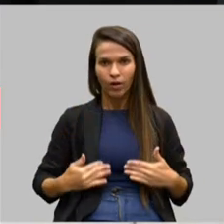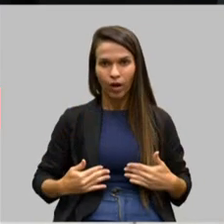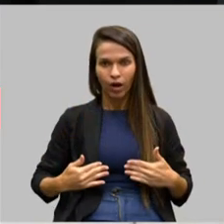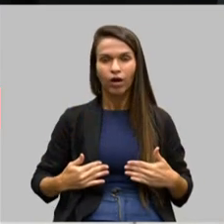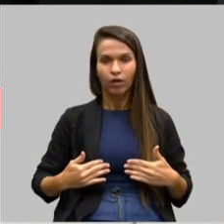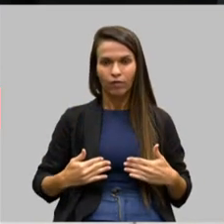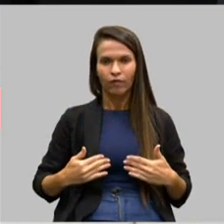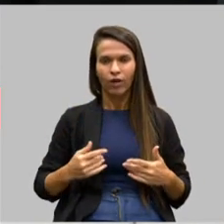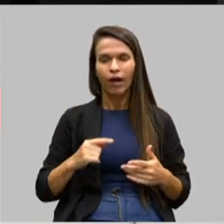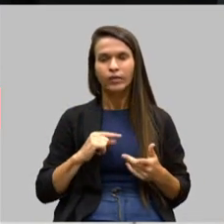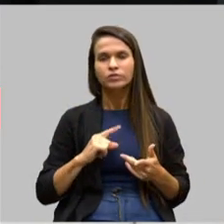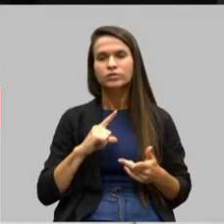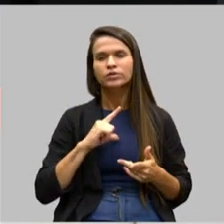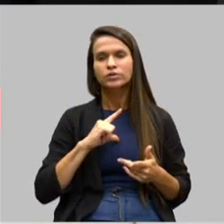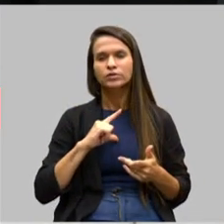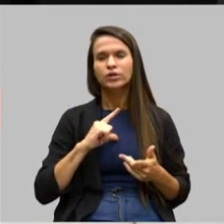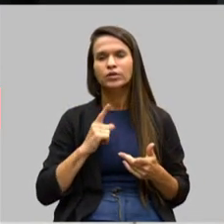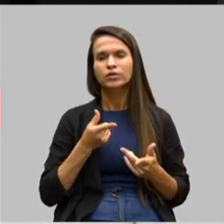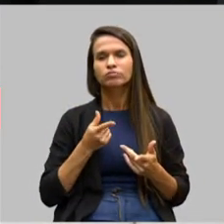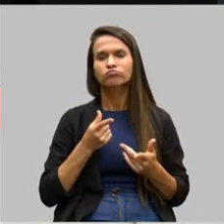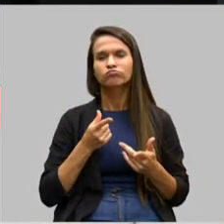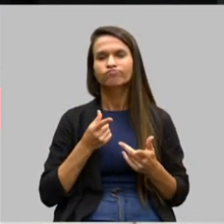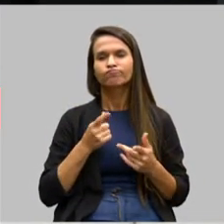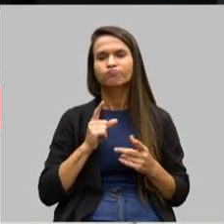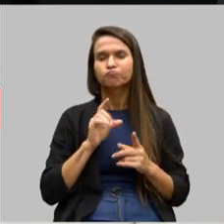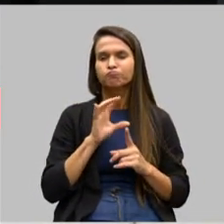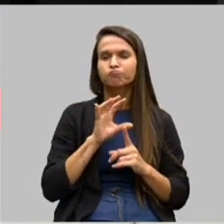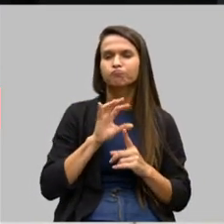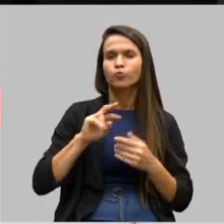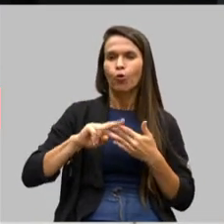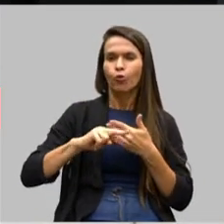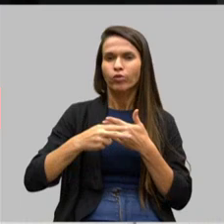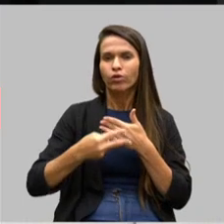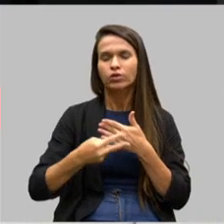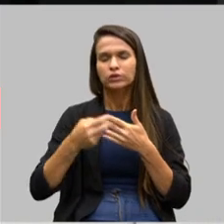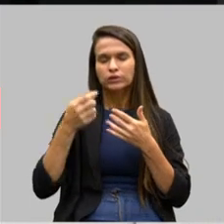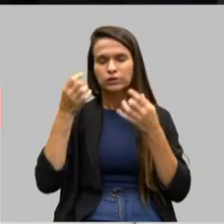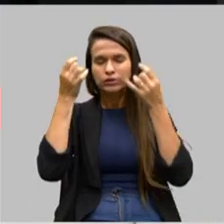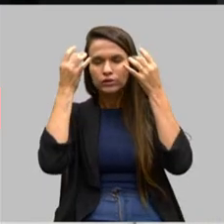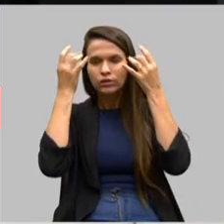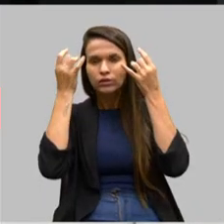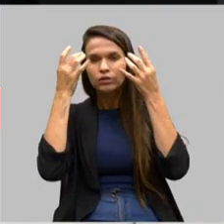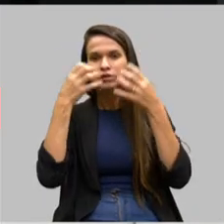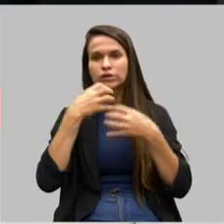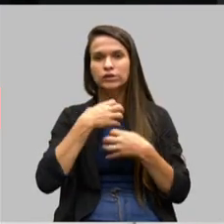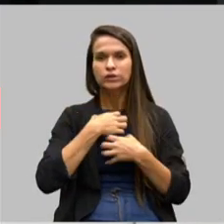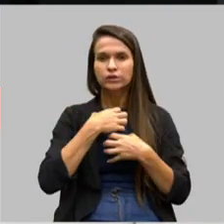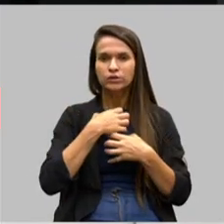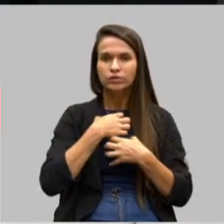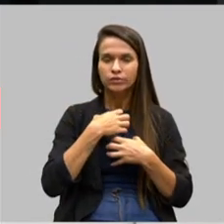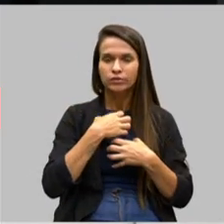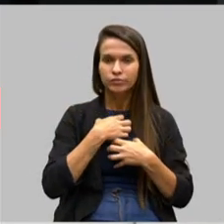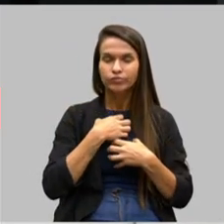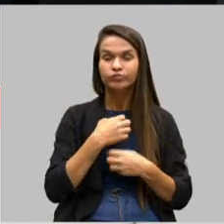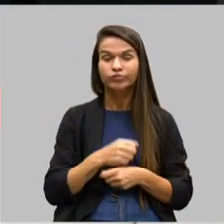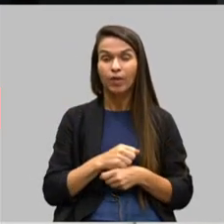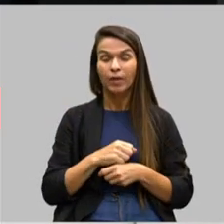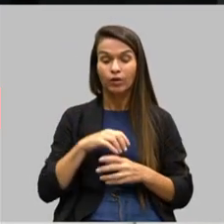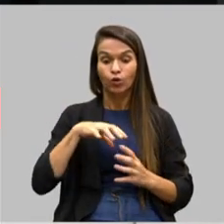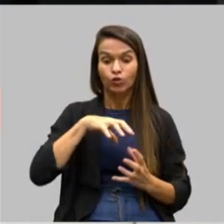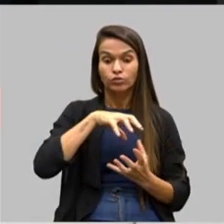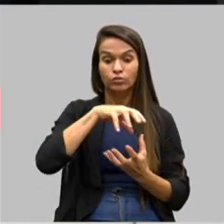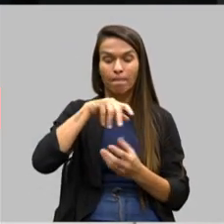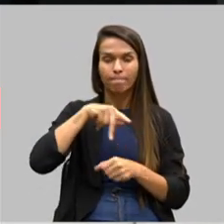vai reagir de alguma forma. Dores na cabeça. Para o nosso planeta,